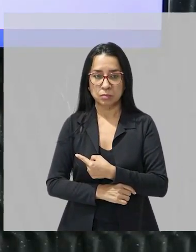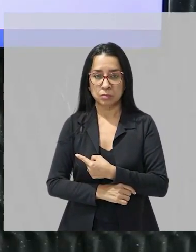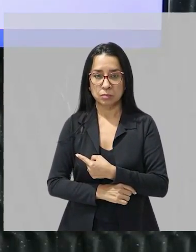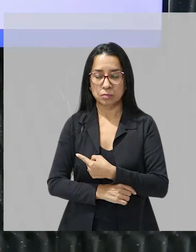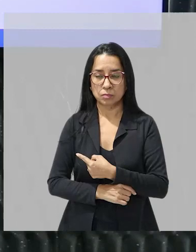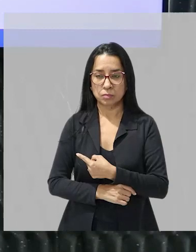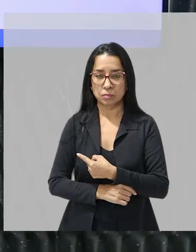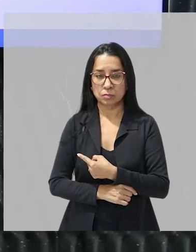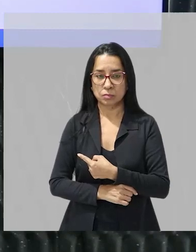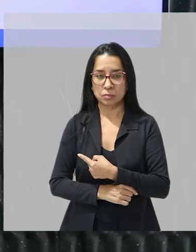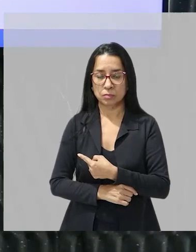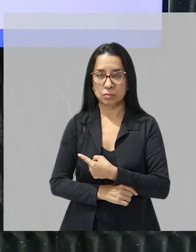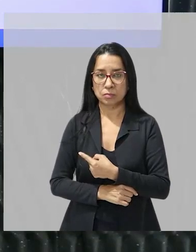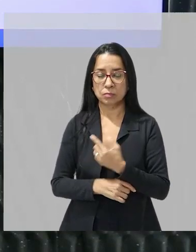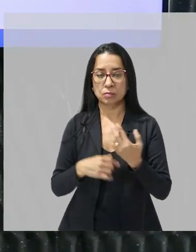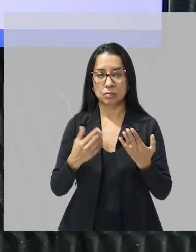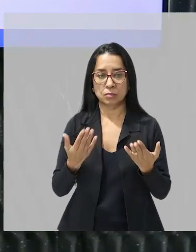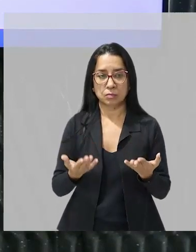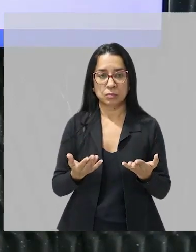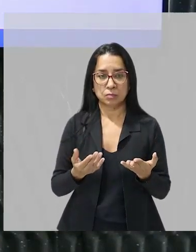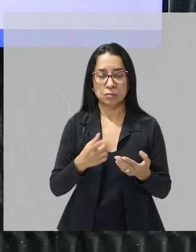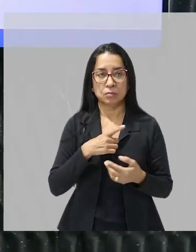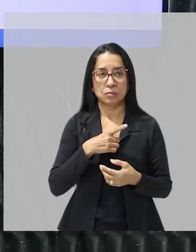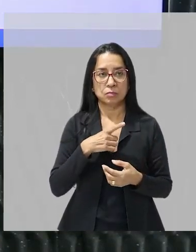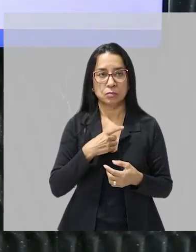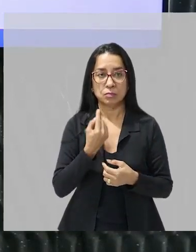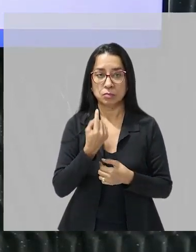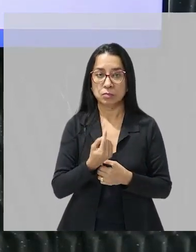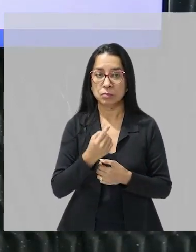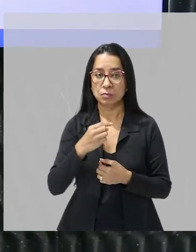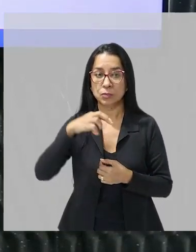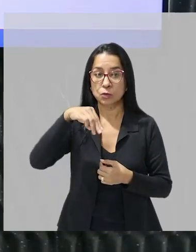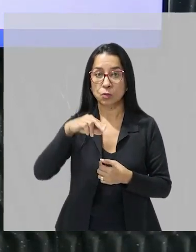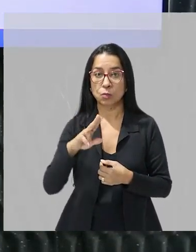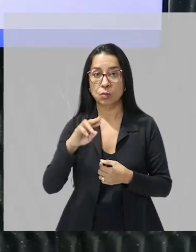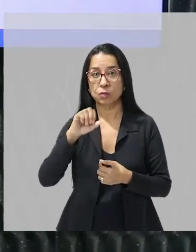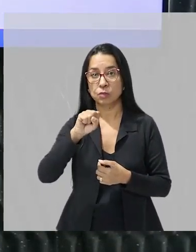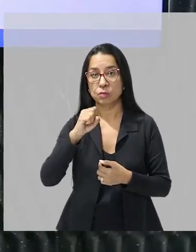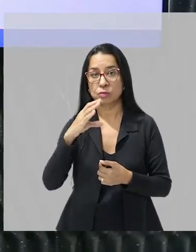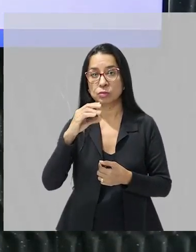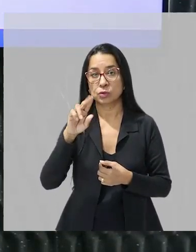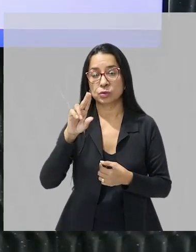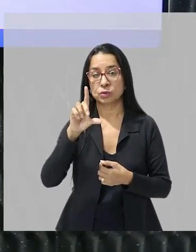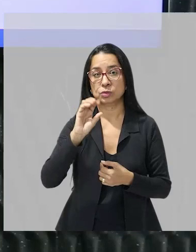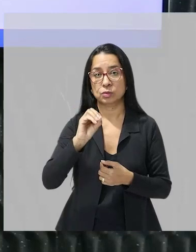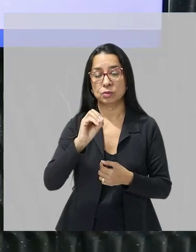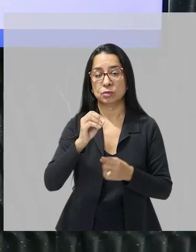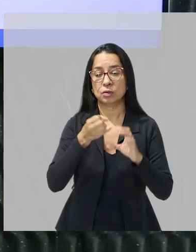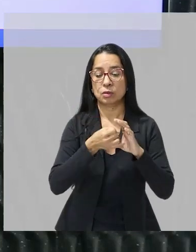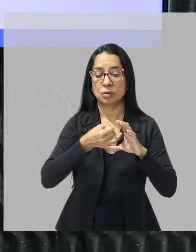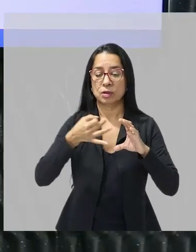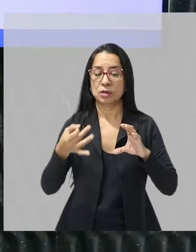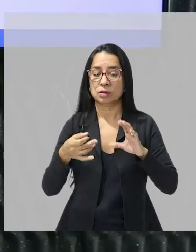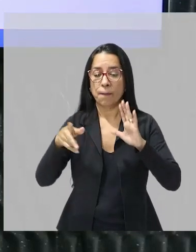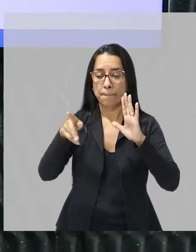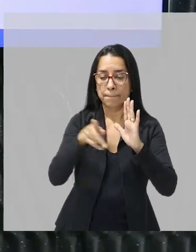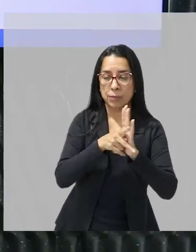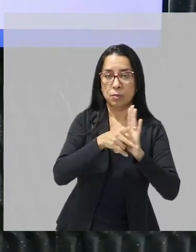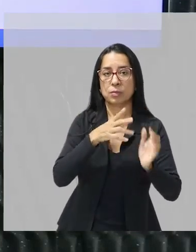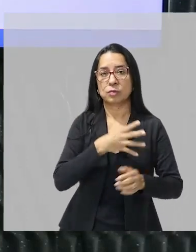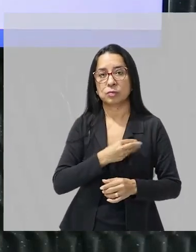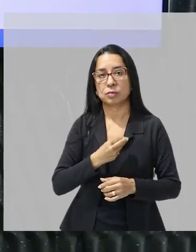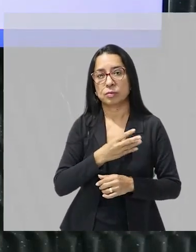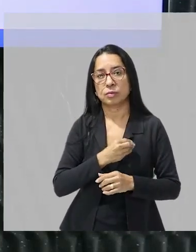respiratório? Então, gente, existe um músculo que, inclusive, ele é uma característica exclusiva dos mamíferos, tá?